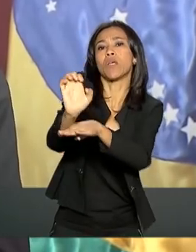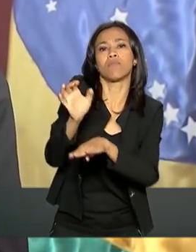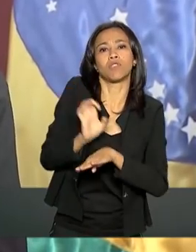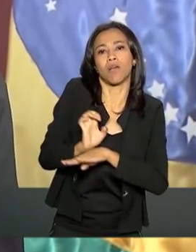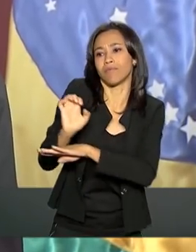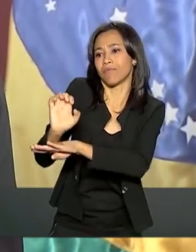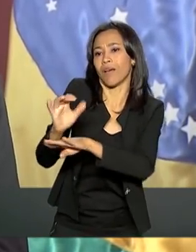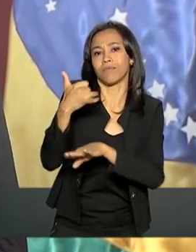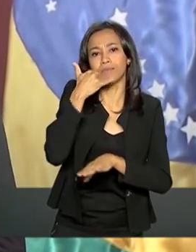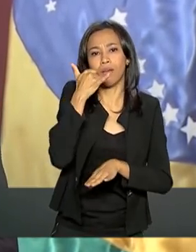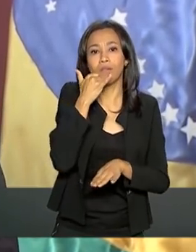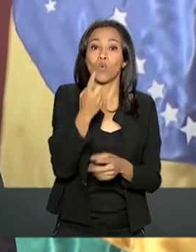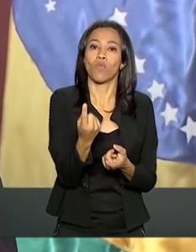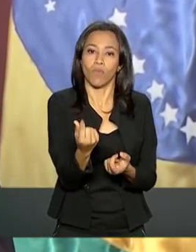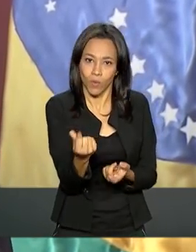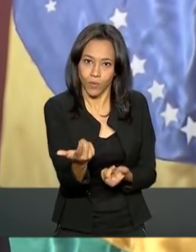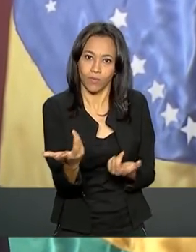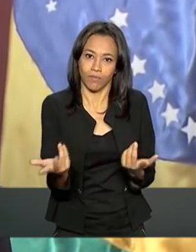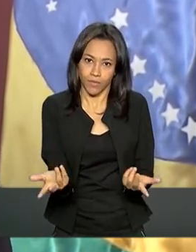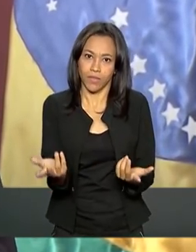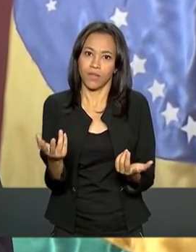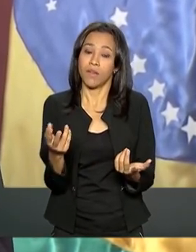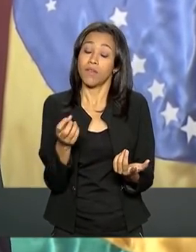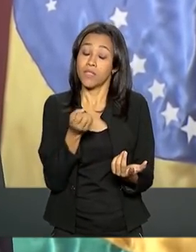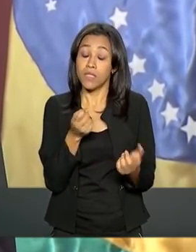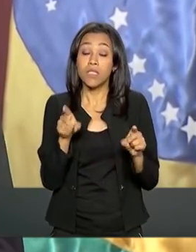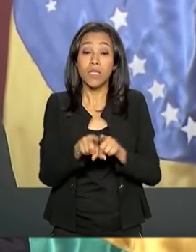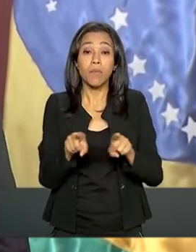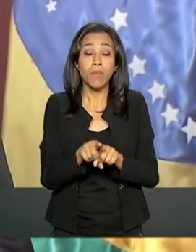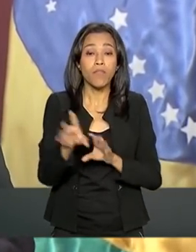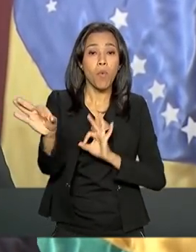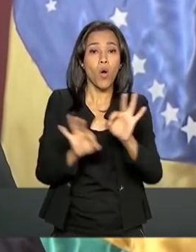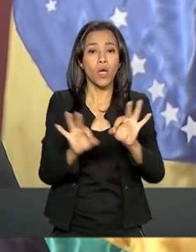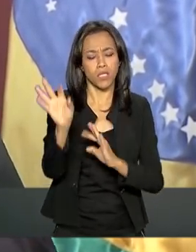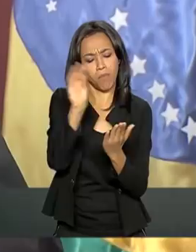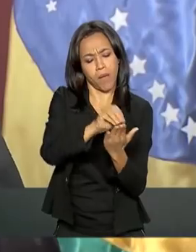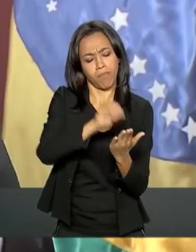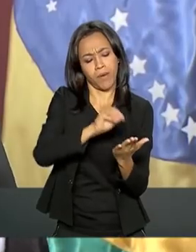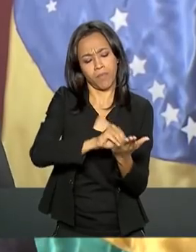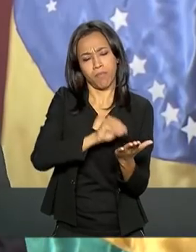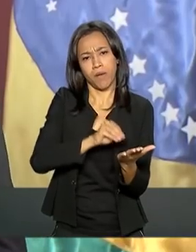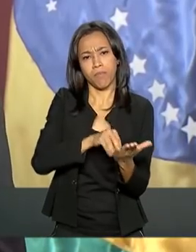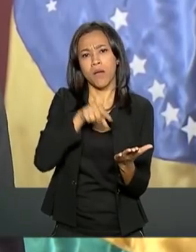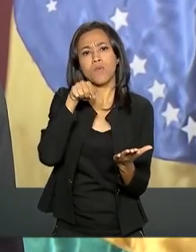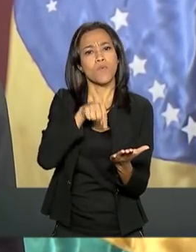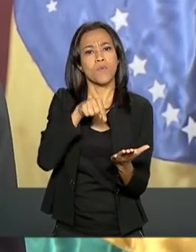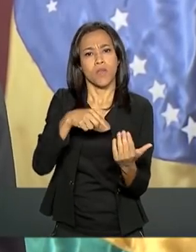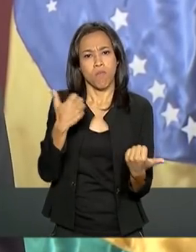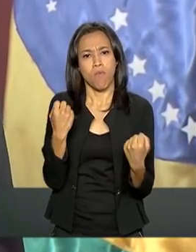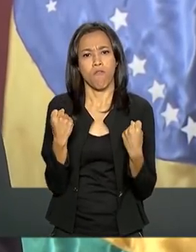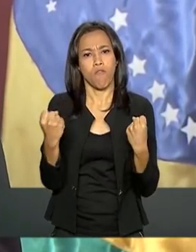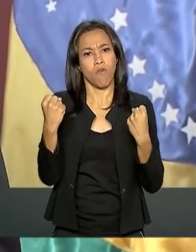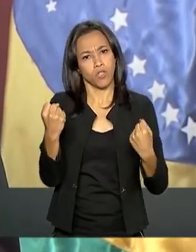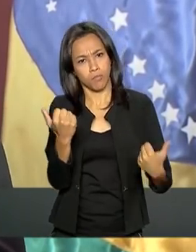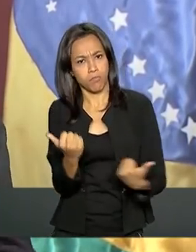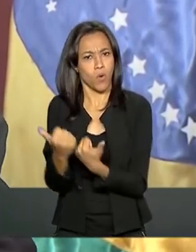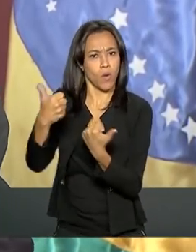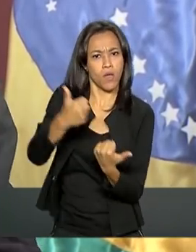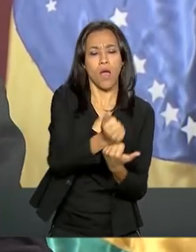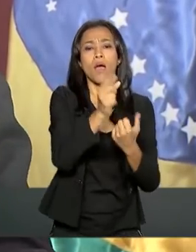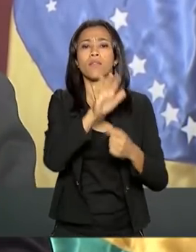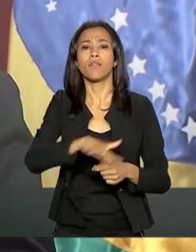estabelecer uma forte agenda para colaborar em coisas tão importantes como a integração